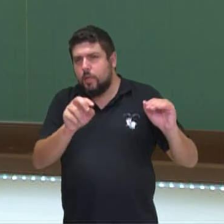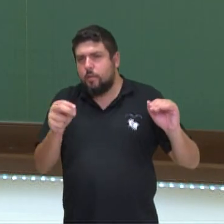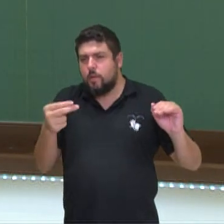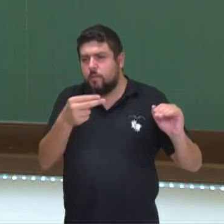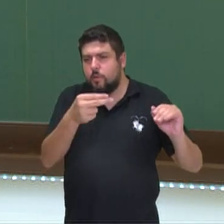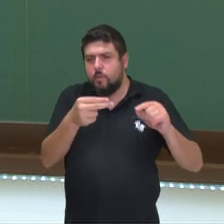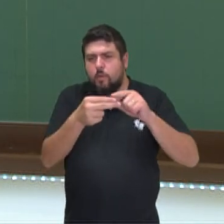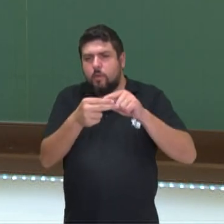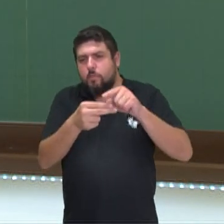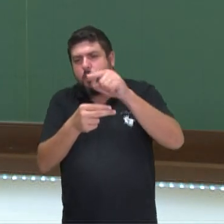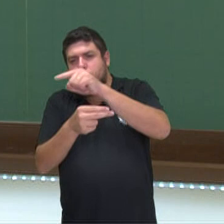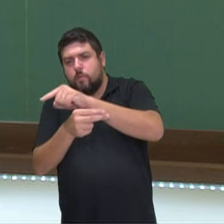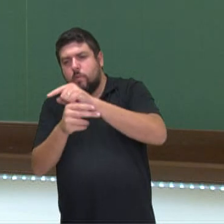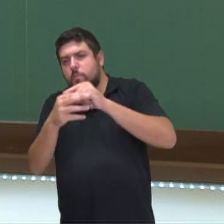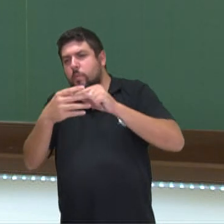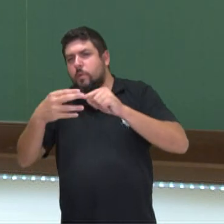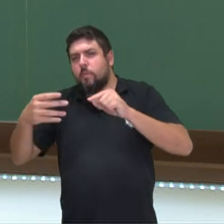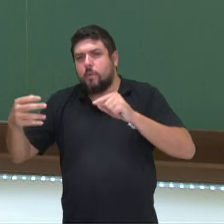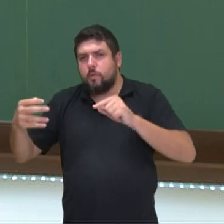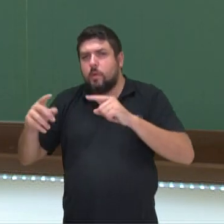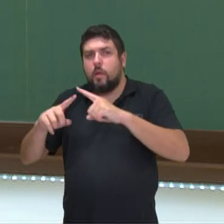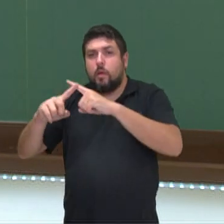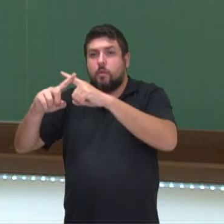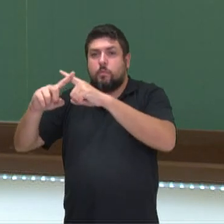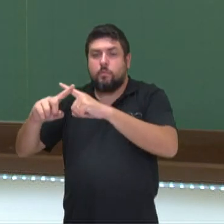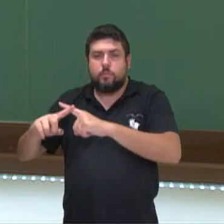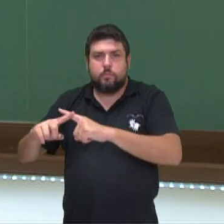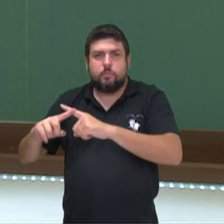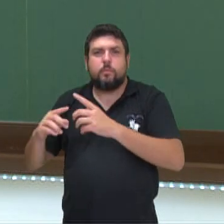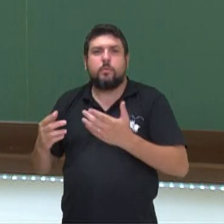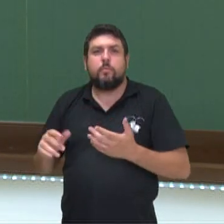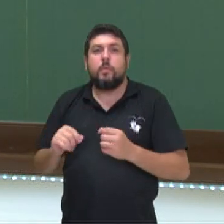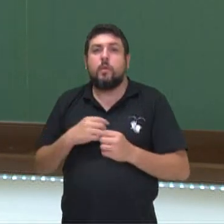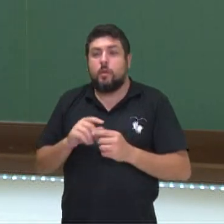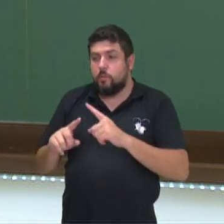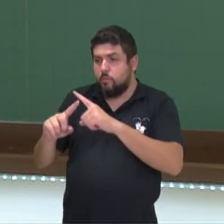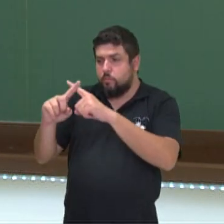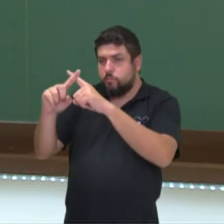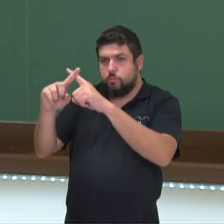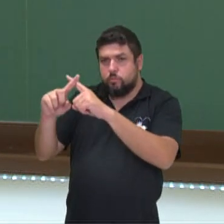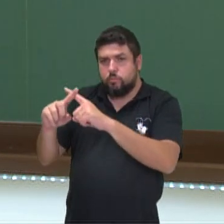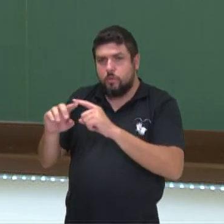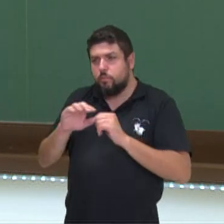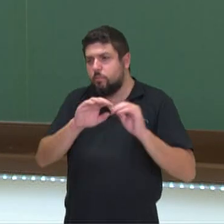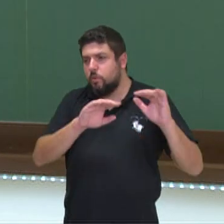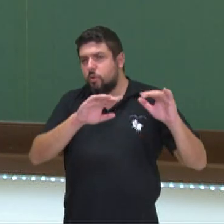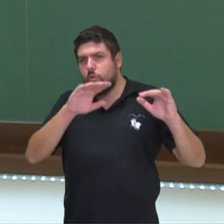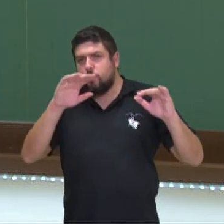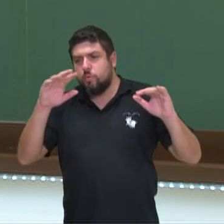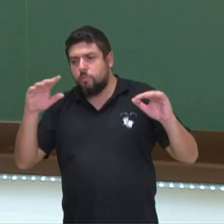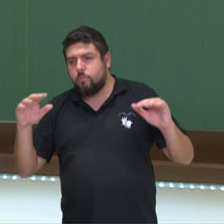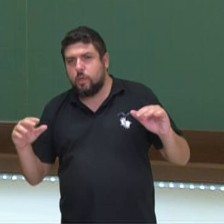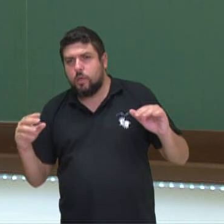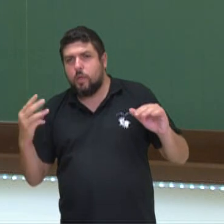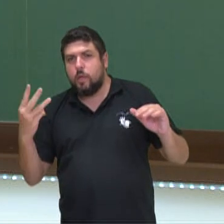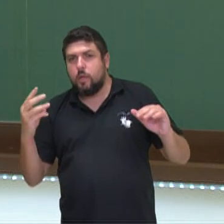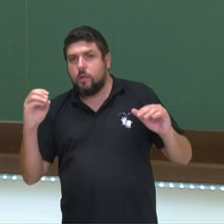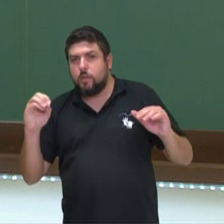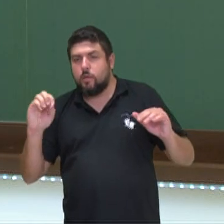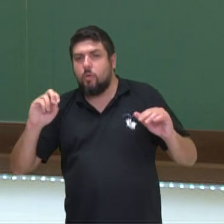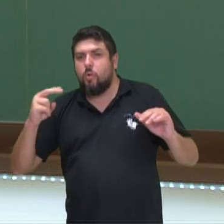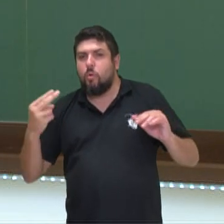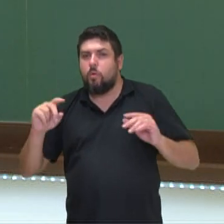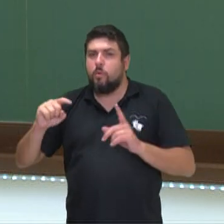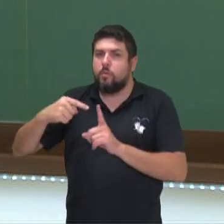Eu coloquei aqui a multiplicação, que vai chegar no resultado menos 30 ou mais